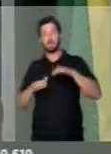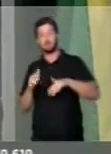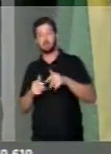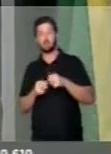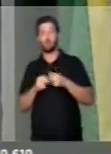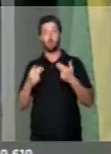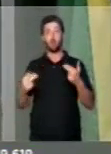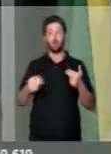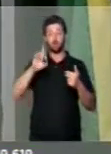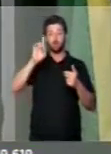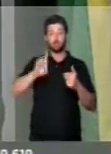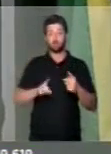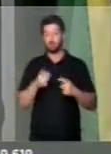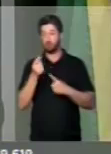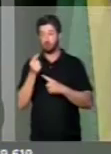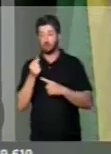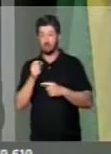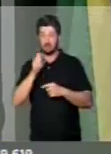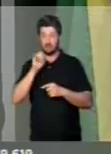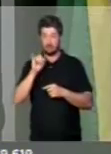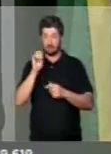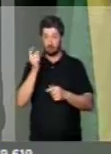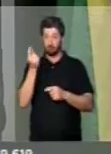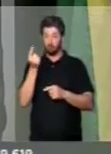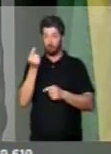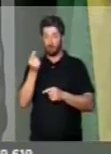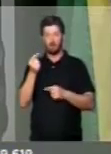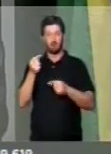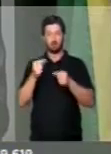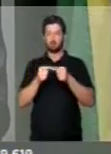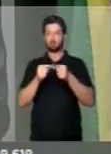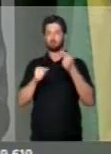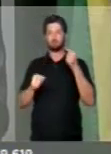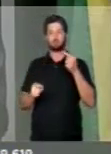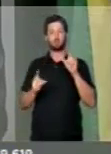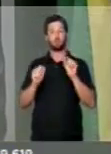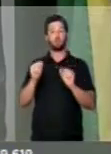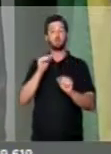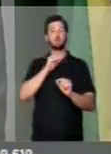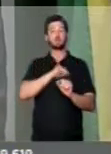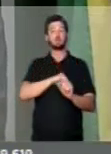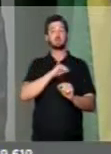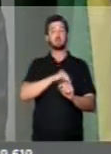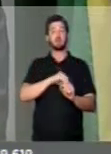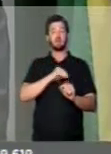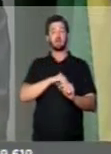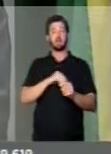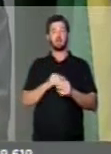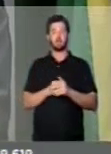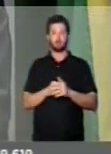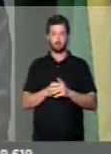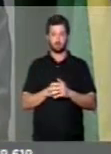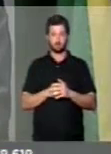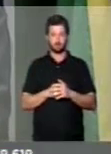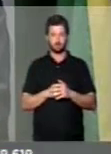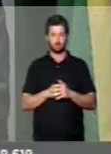bens, direitos ou valores, cujo valor seja incompatível com os rendimentos